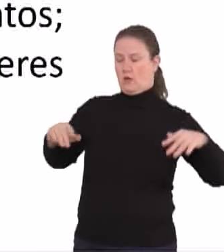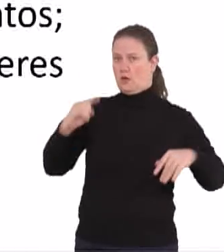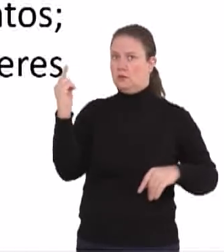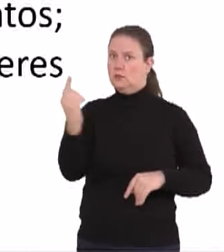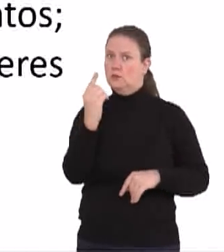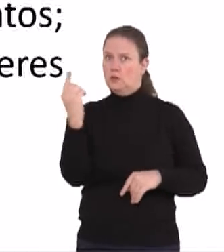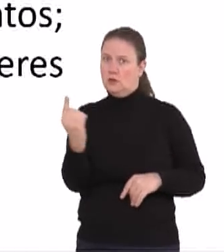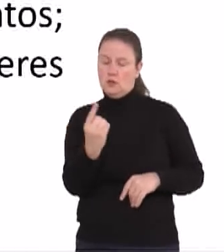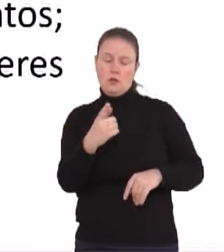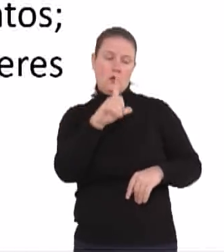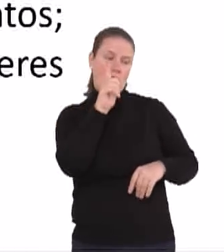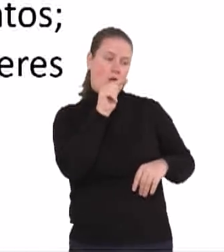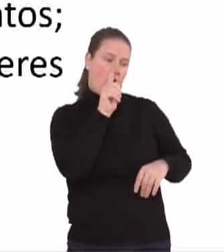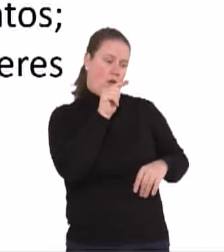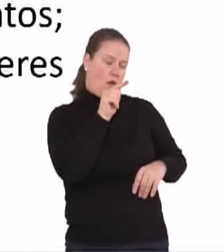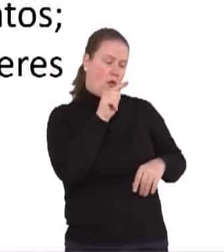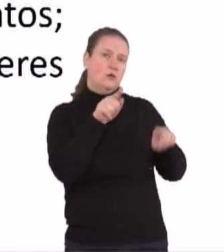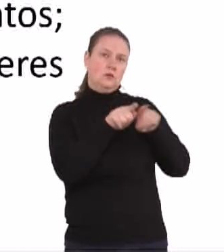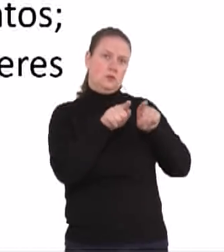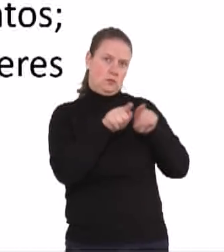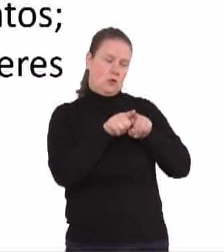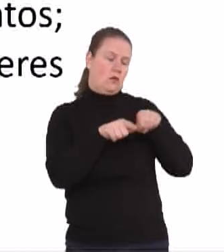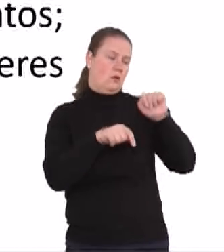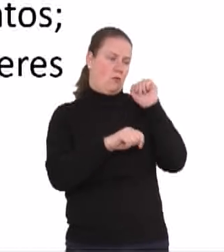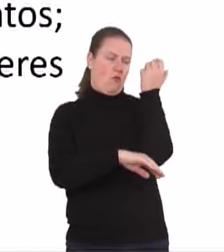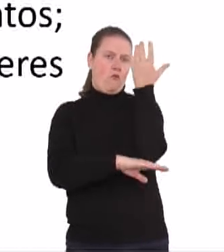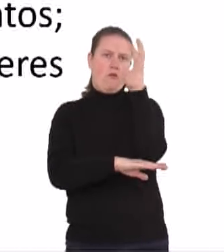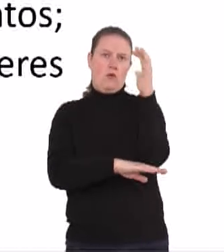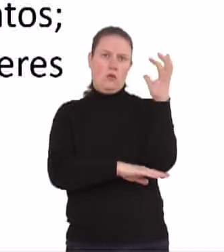Tani, deus das florestas,